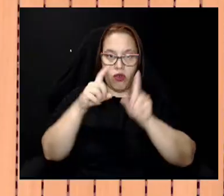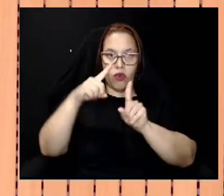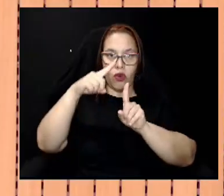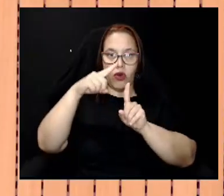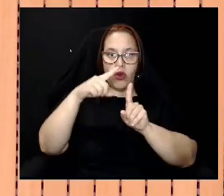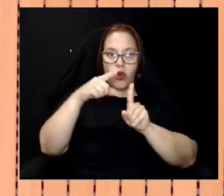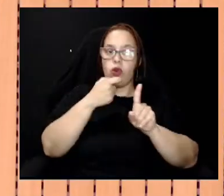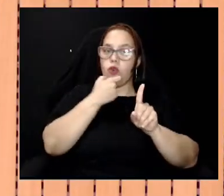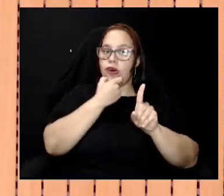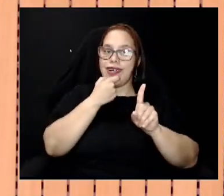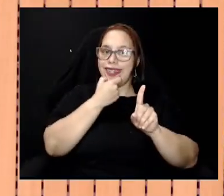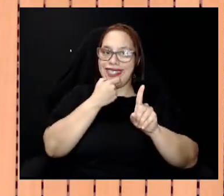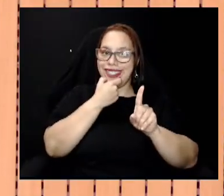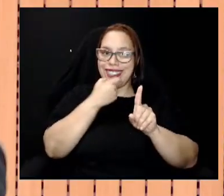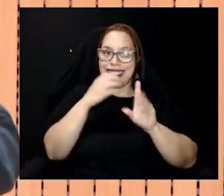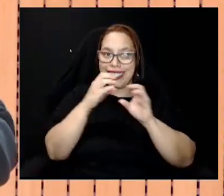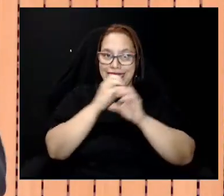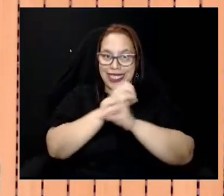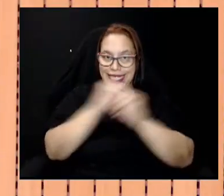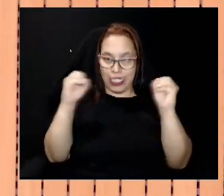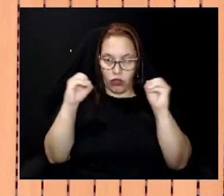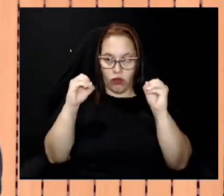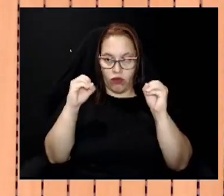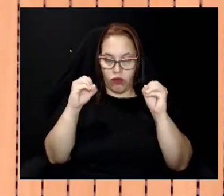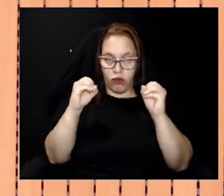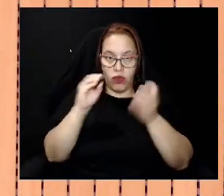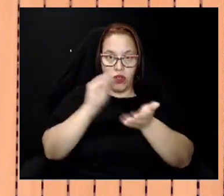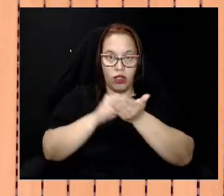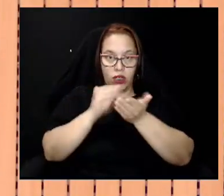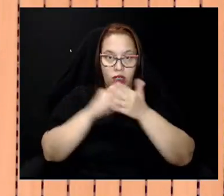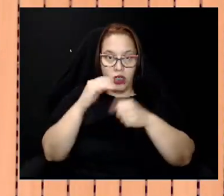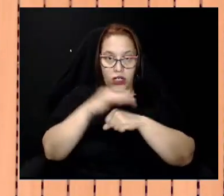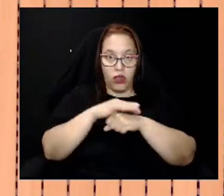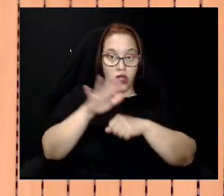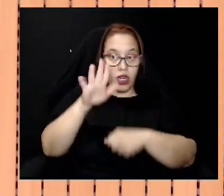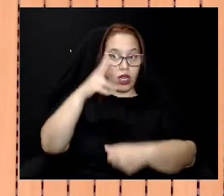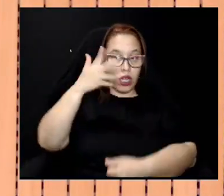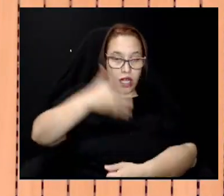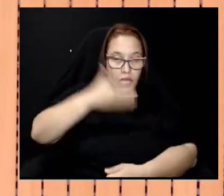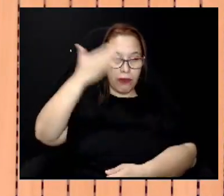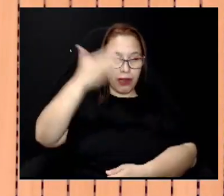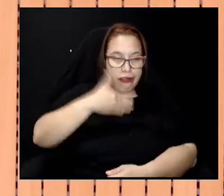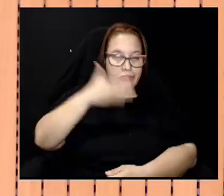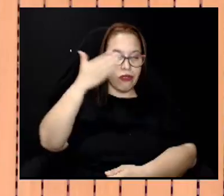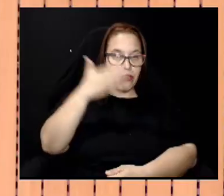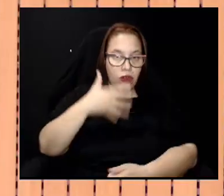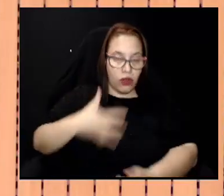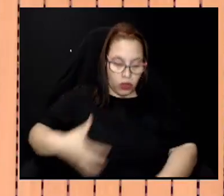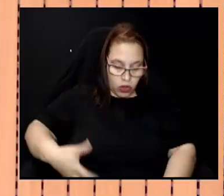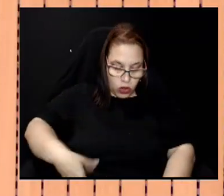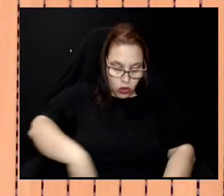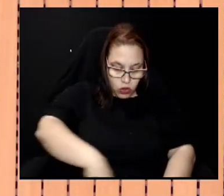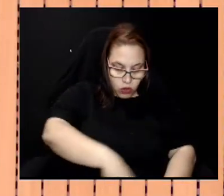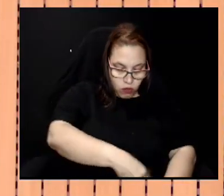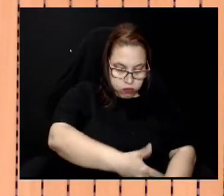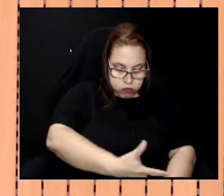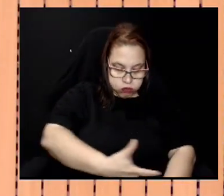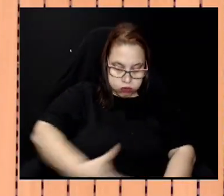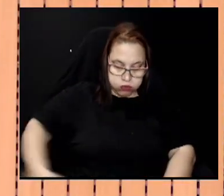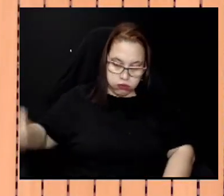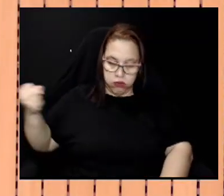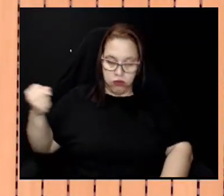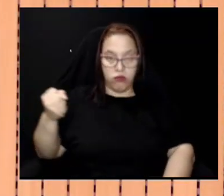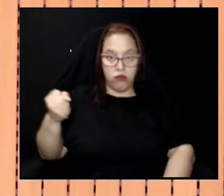Disease Zero, ou seja, a ausência de doença visível no abdômen, se tira todos esses implantes, seja onde estiver,